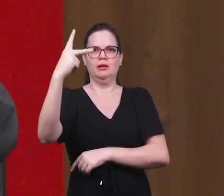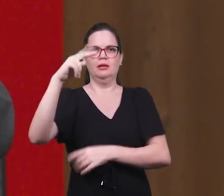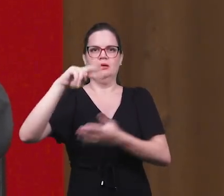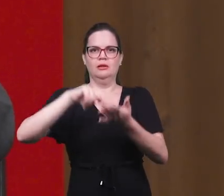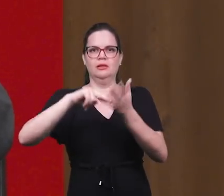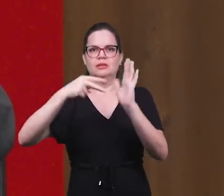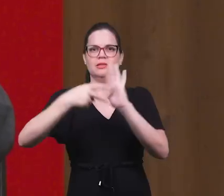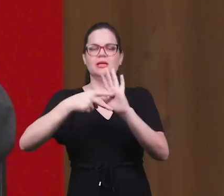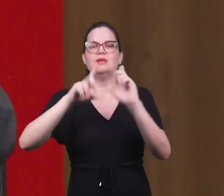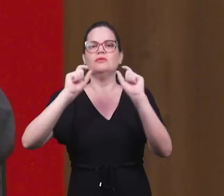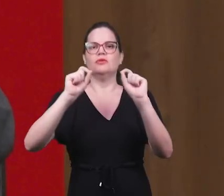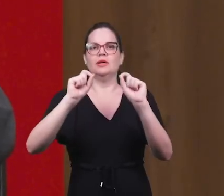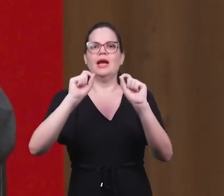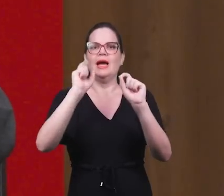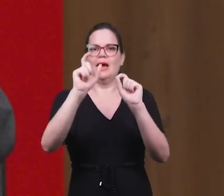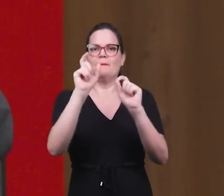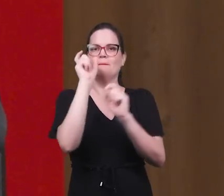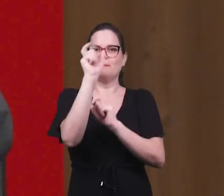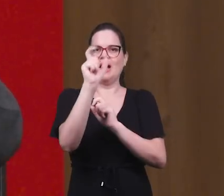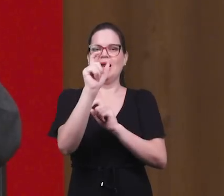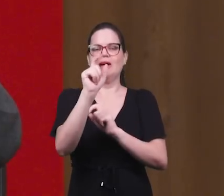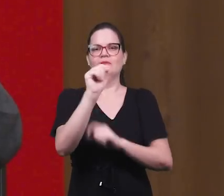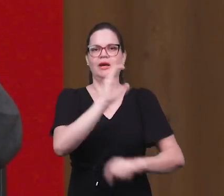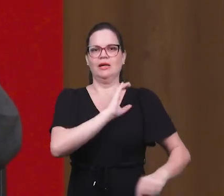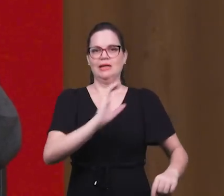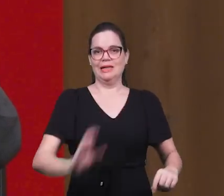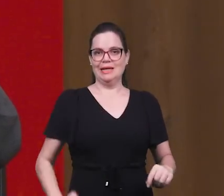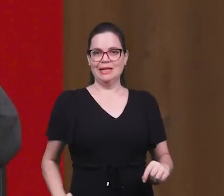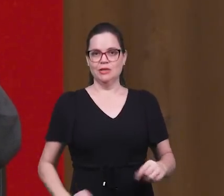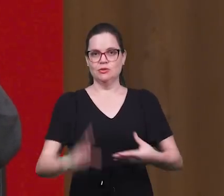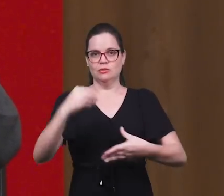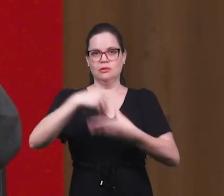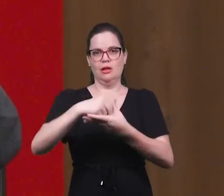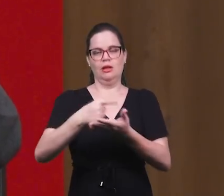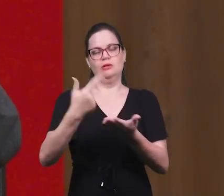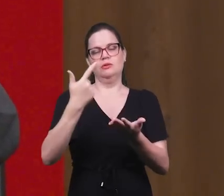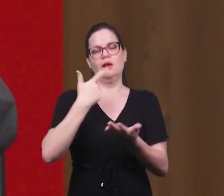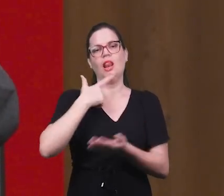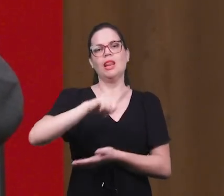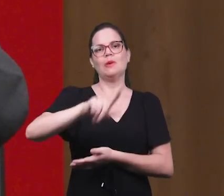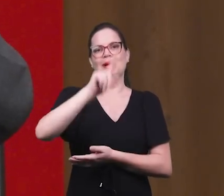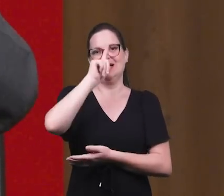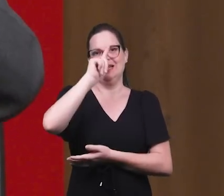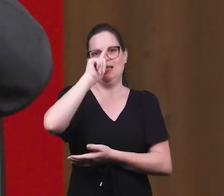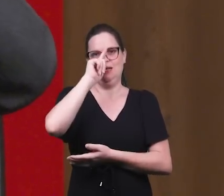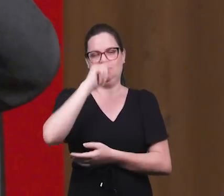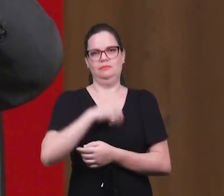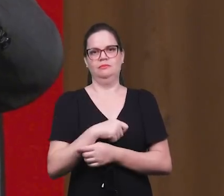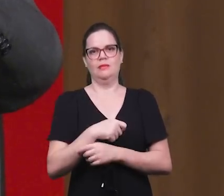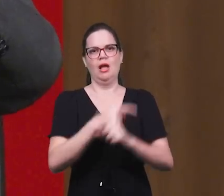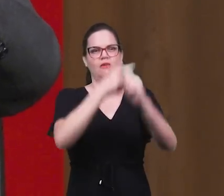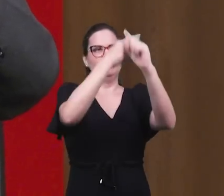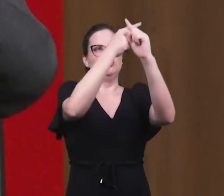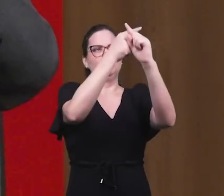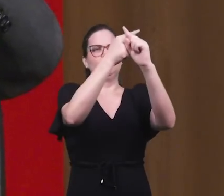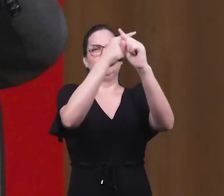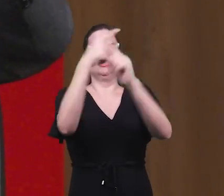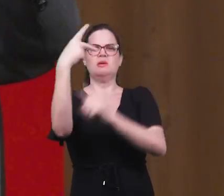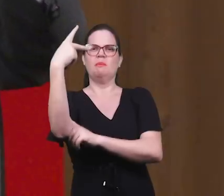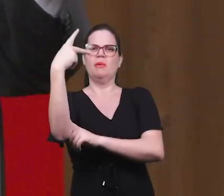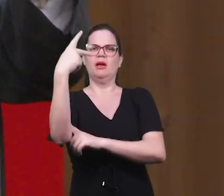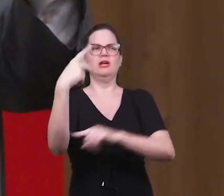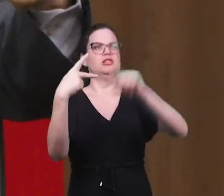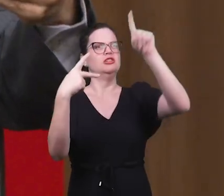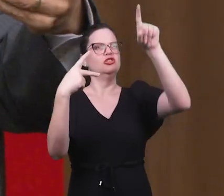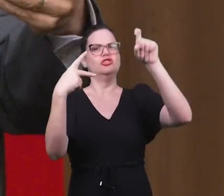palavra Cristo em grego, no grego, na grafia grega. E Cristo disse a ele que colocasse